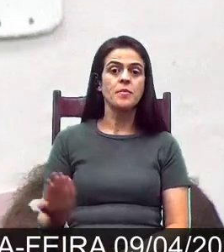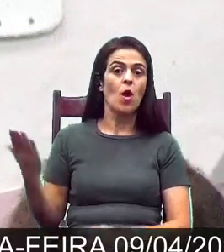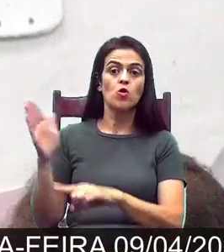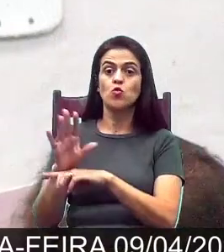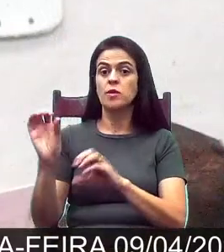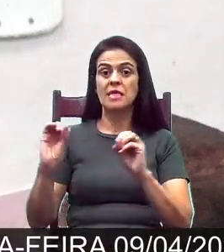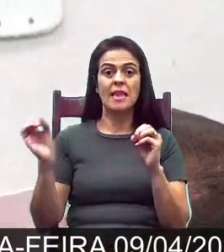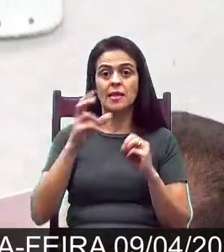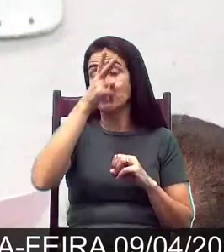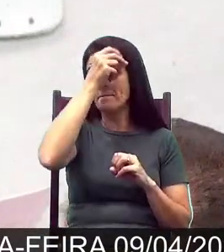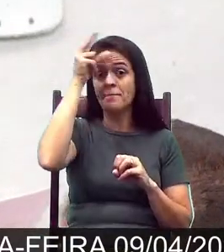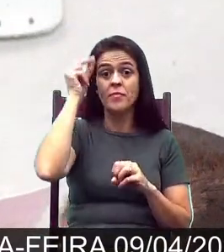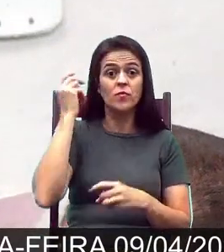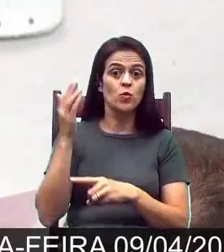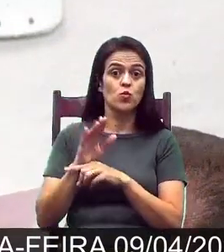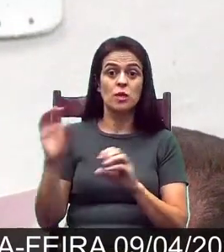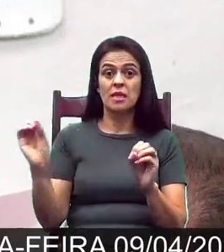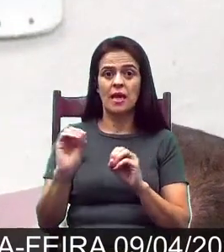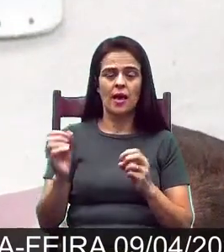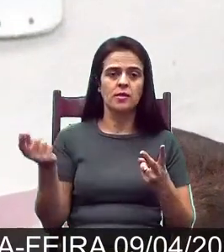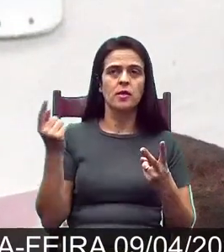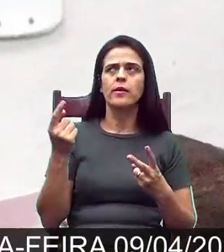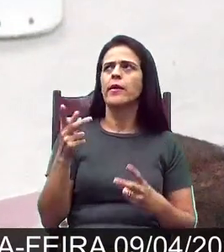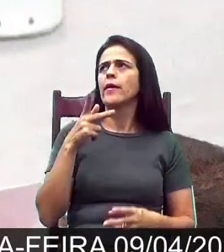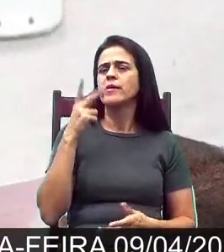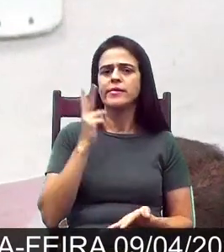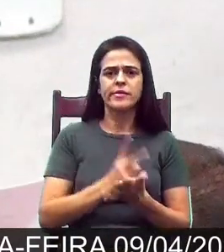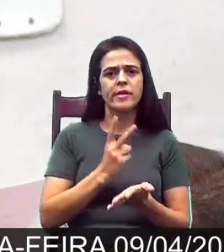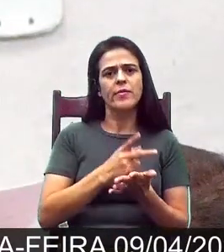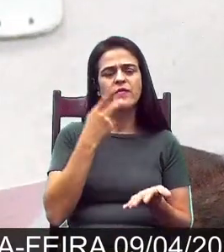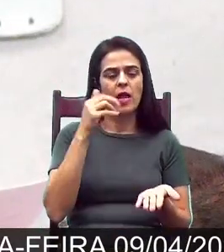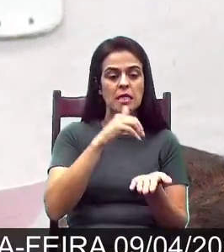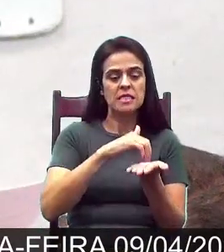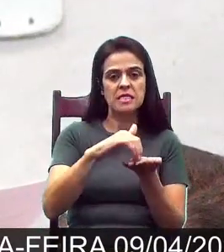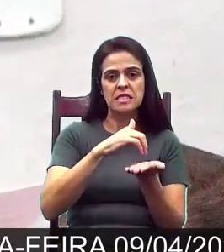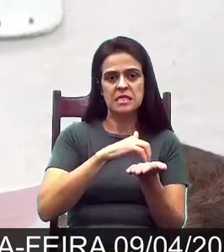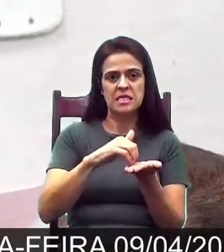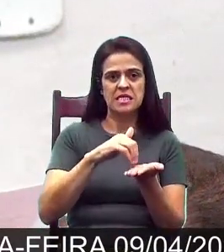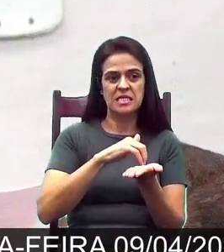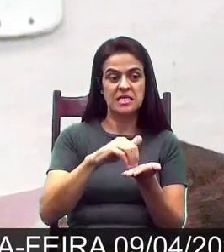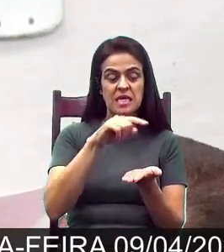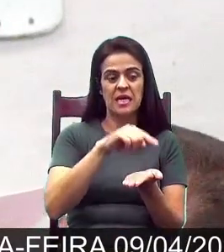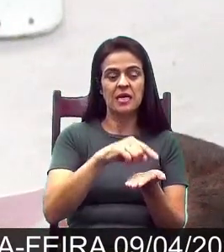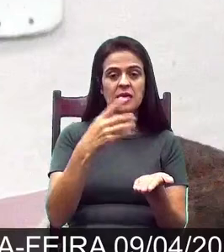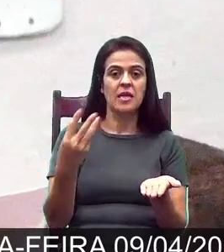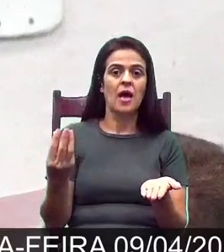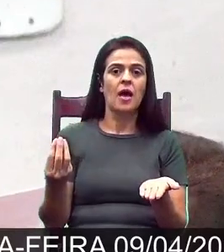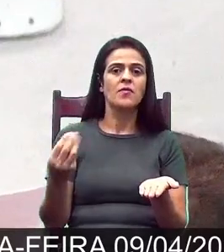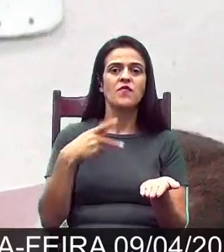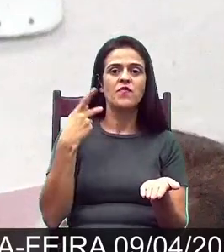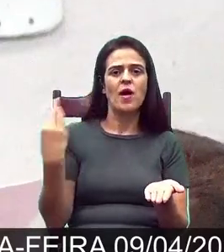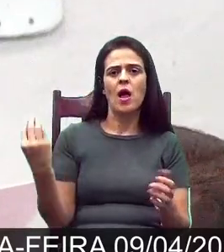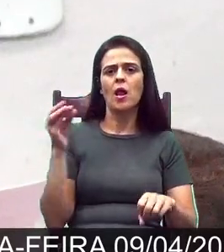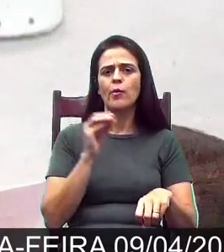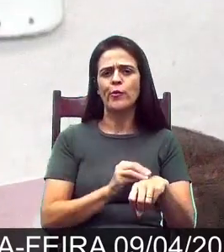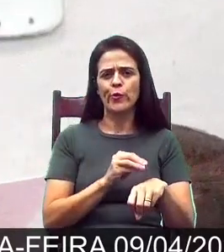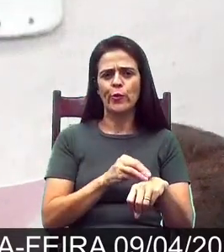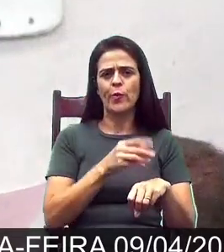Público Municipal. Segundo o prefeito e o secretário, a culpa é do loteador, é de